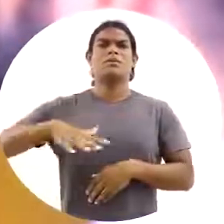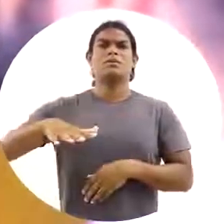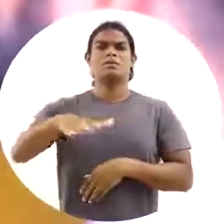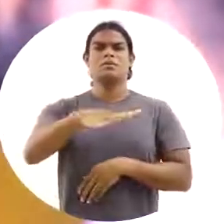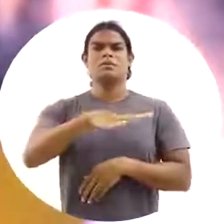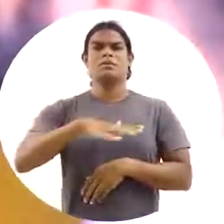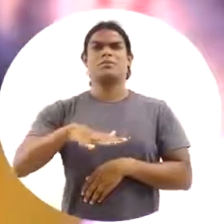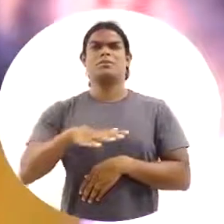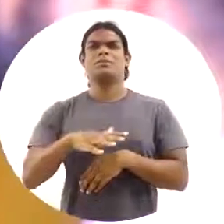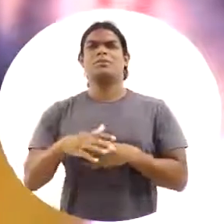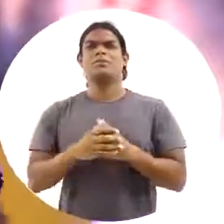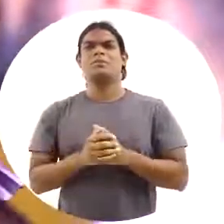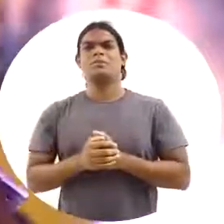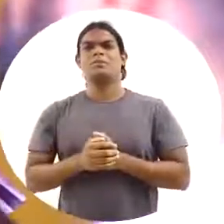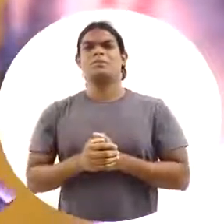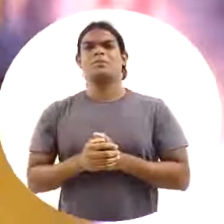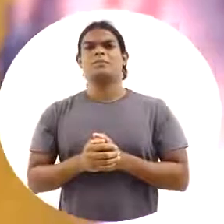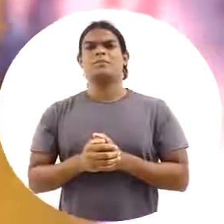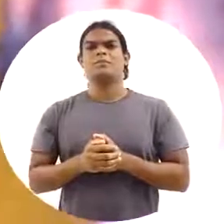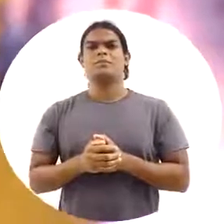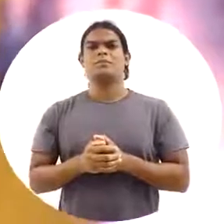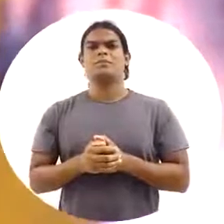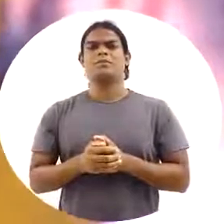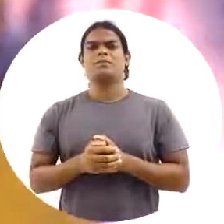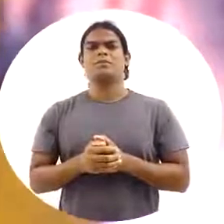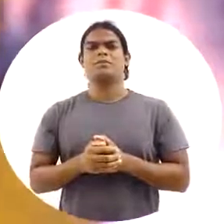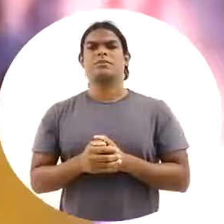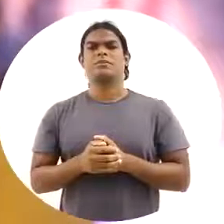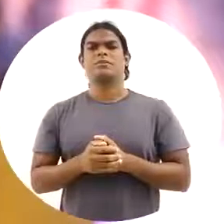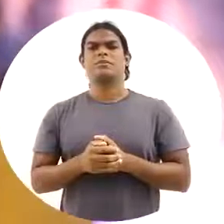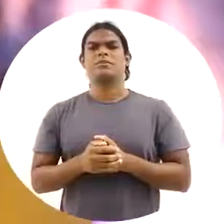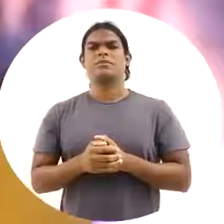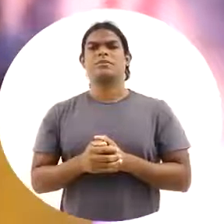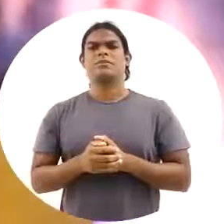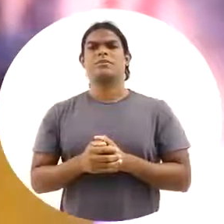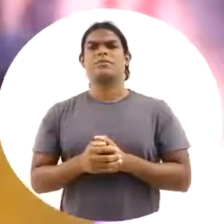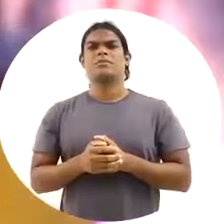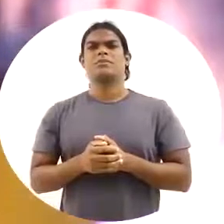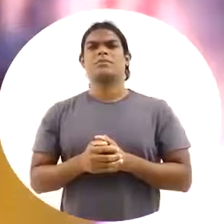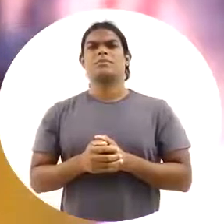trabalhos a gente abrir um pouco o leque, a gente vai para